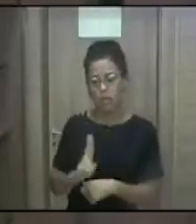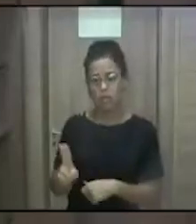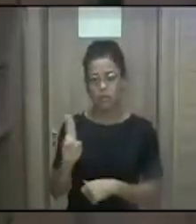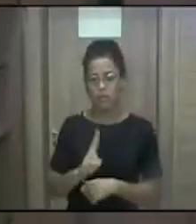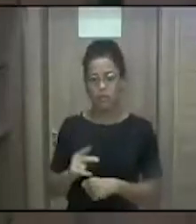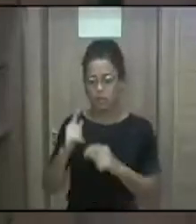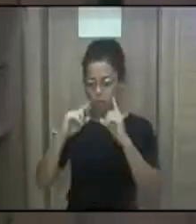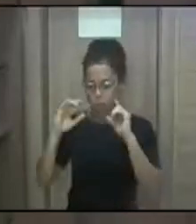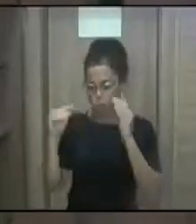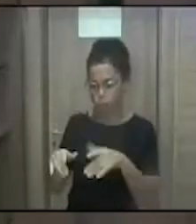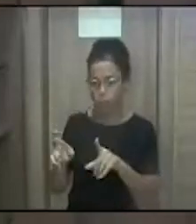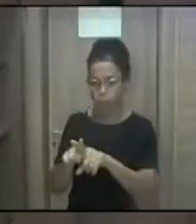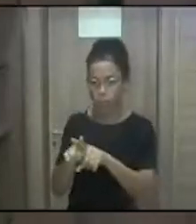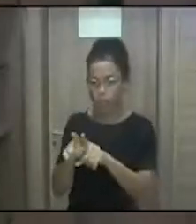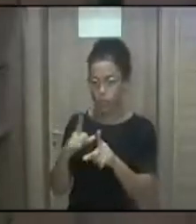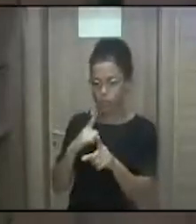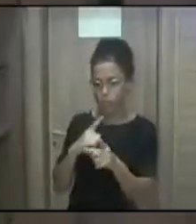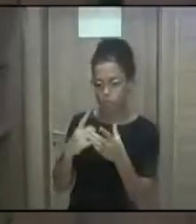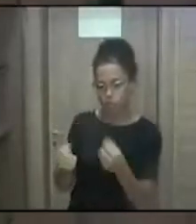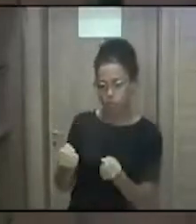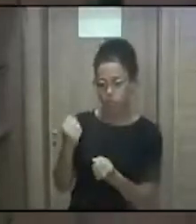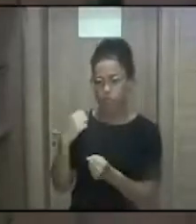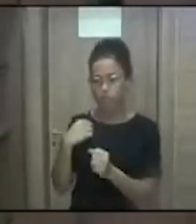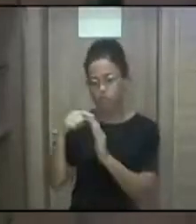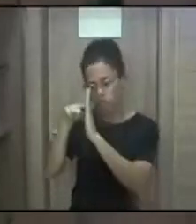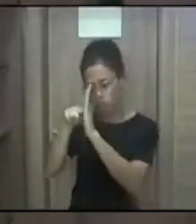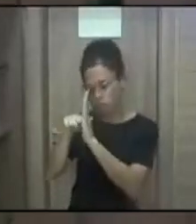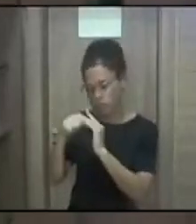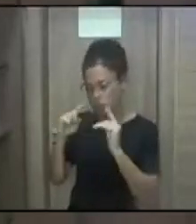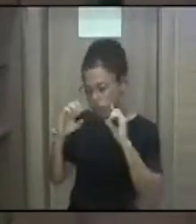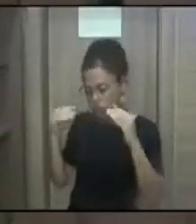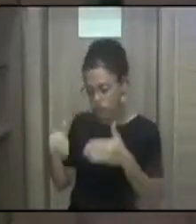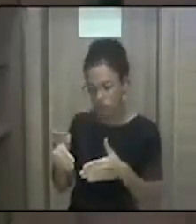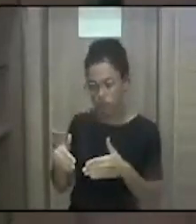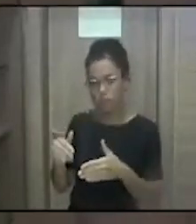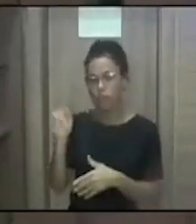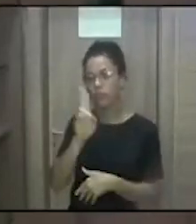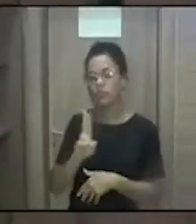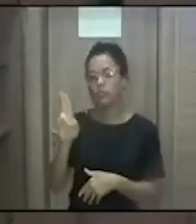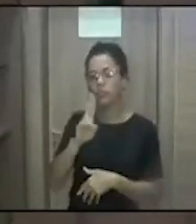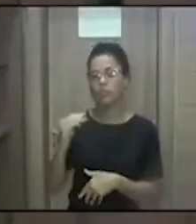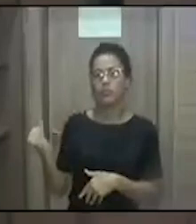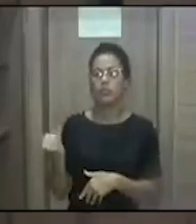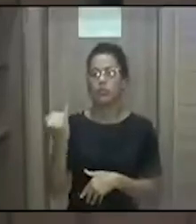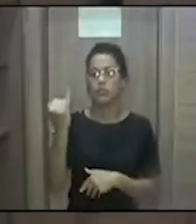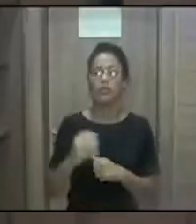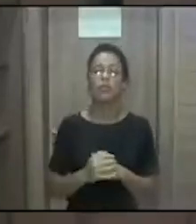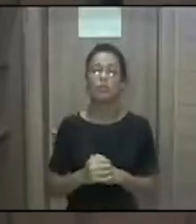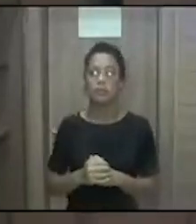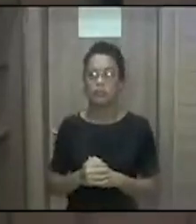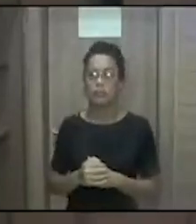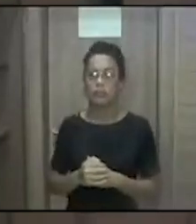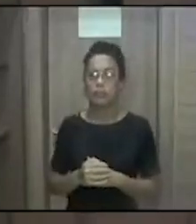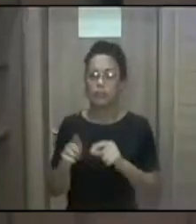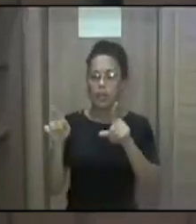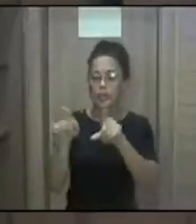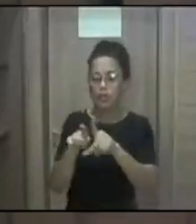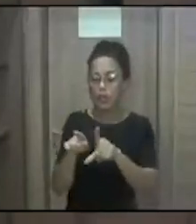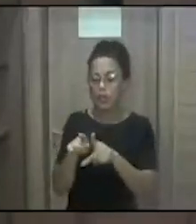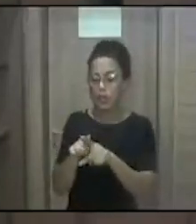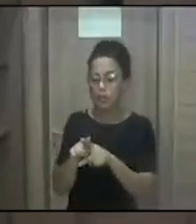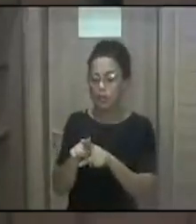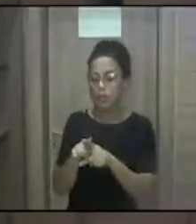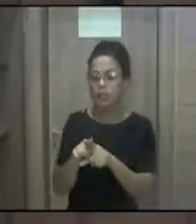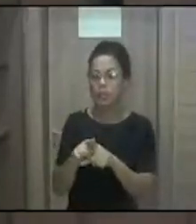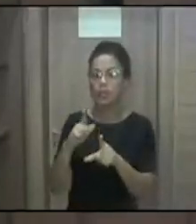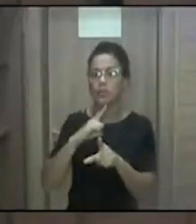foco principal, mas considero que uma pesquisa voltada para os usuários é fundamental. Também consideramos